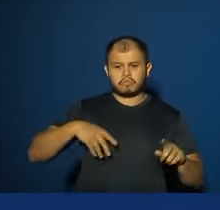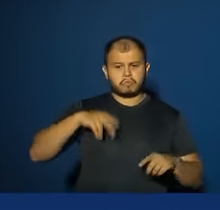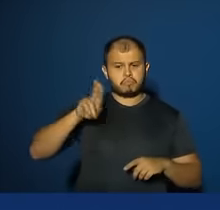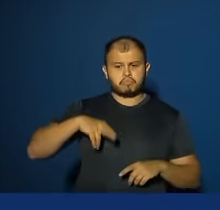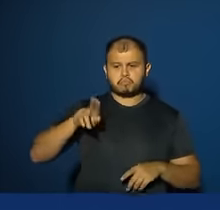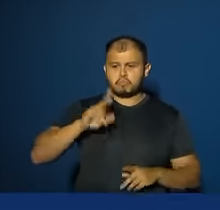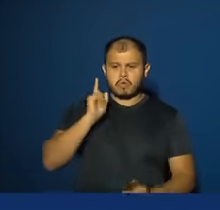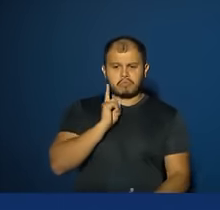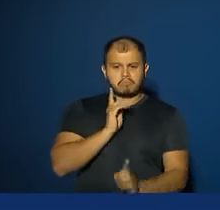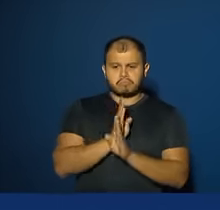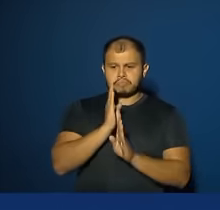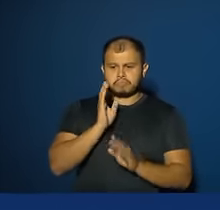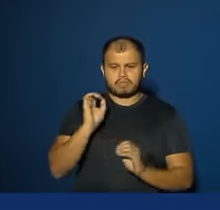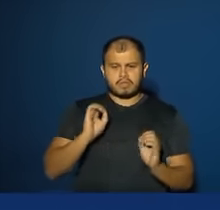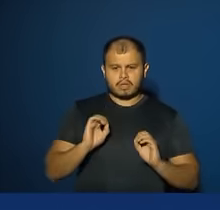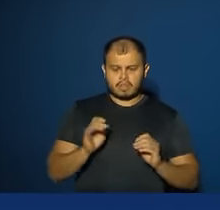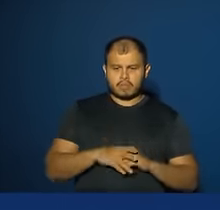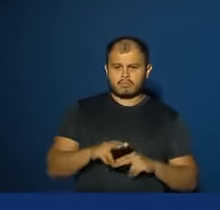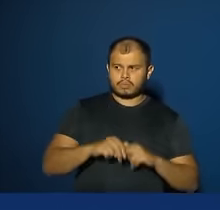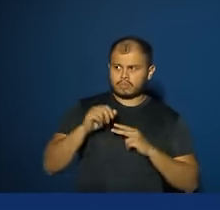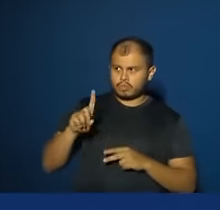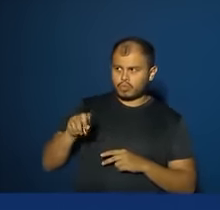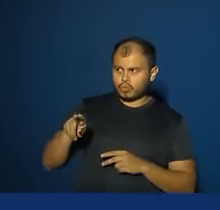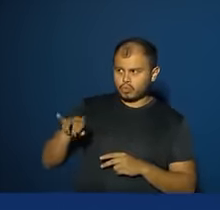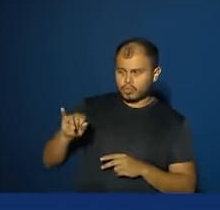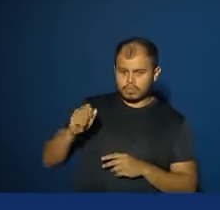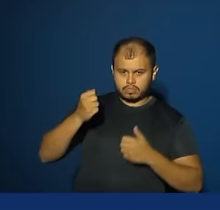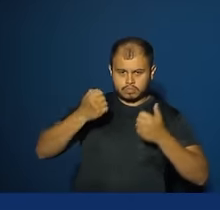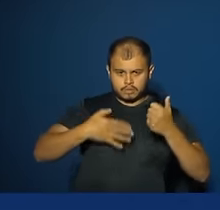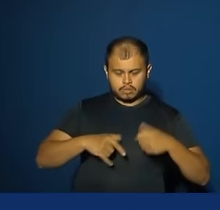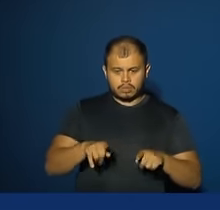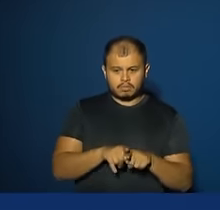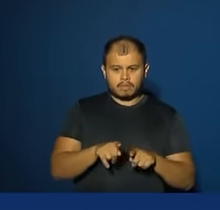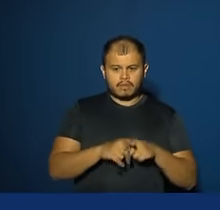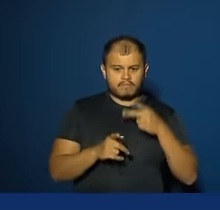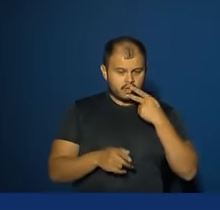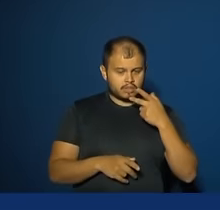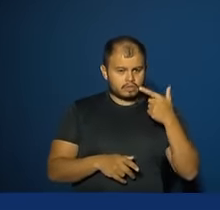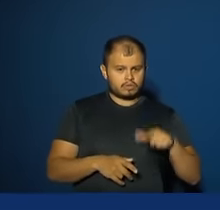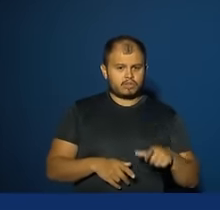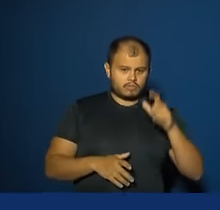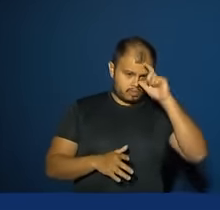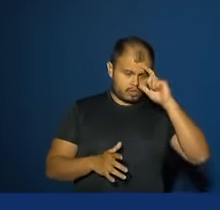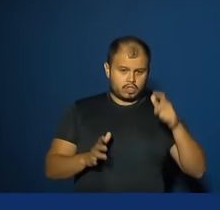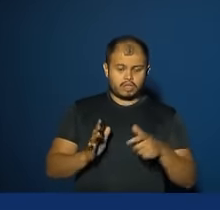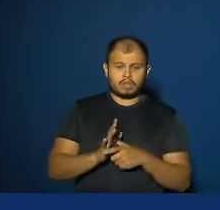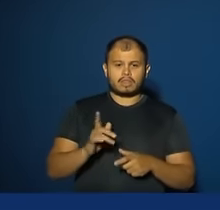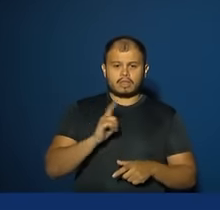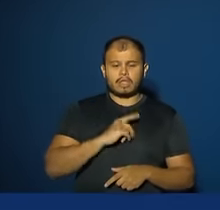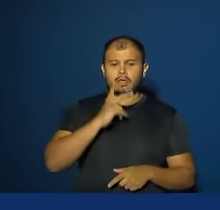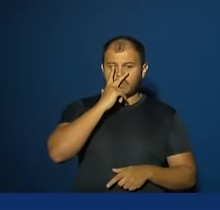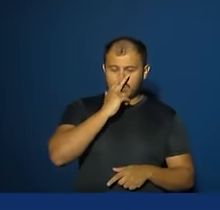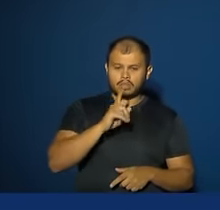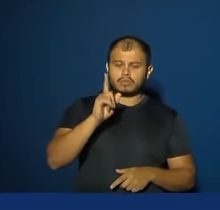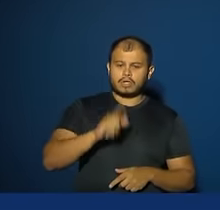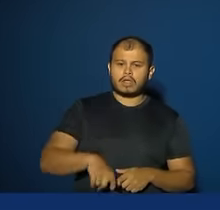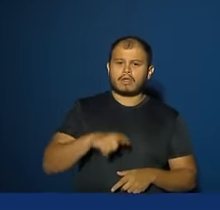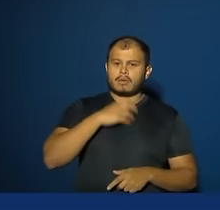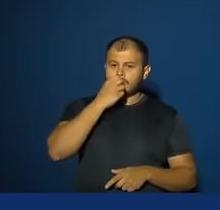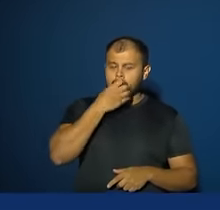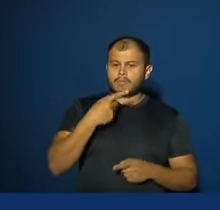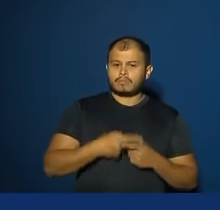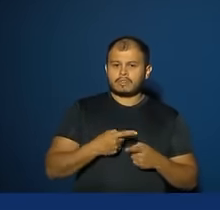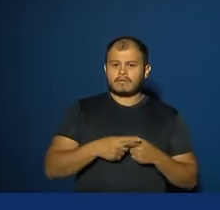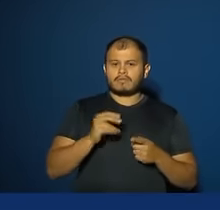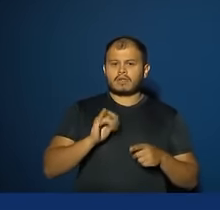esse ponto até que o Duda colocou, e aí recolocando no AI, eu acho que também é um grande polo e está sendo